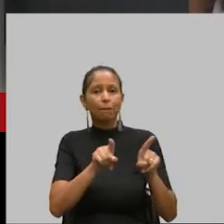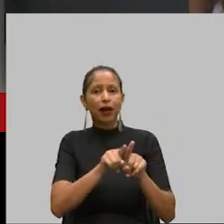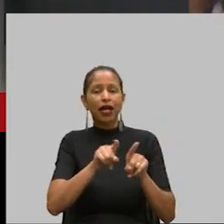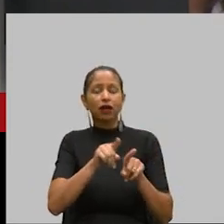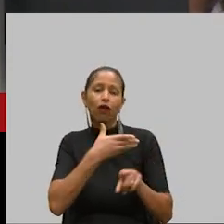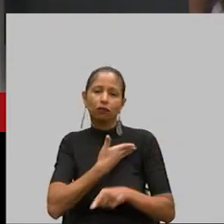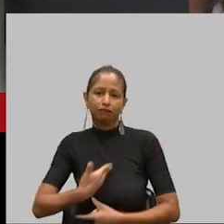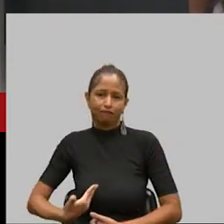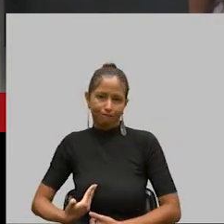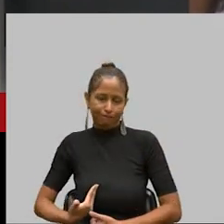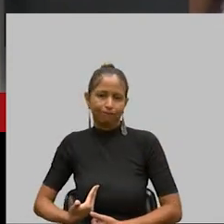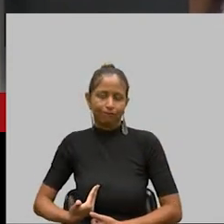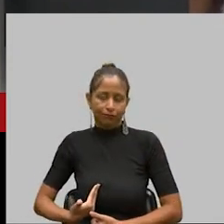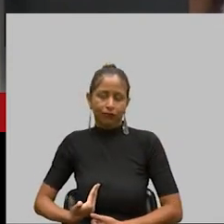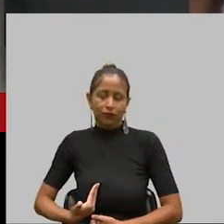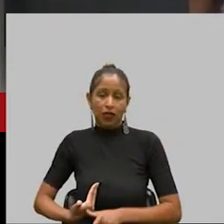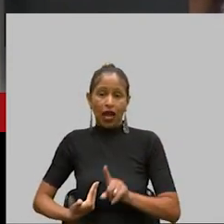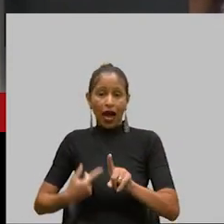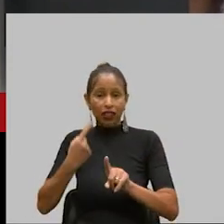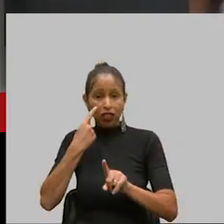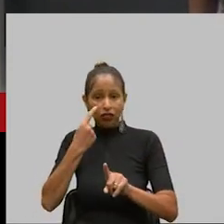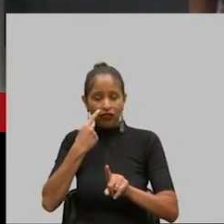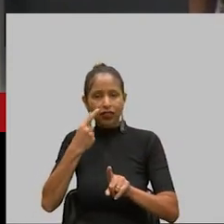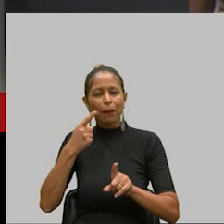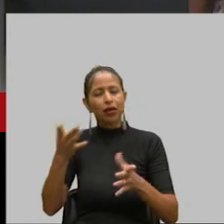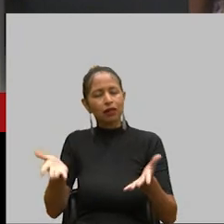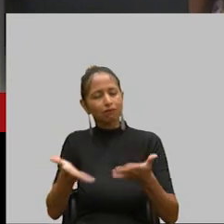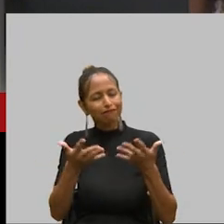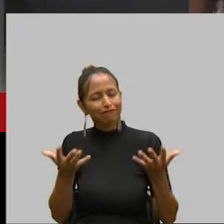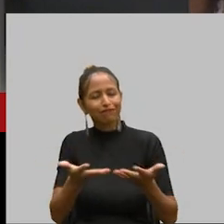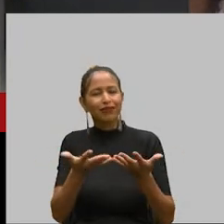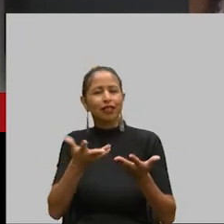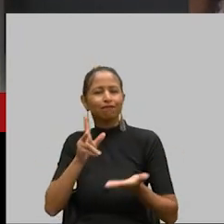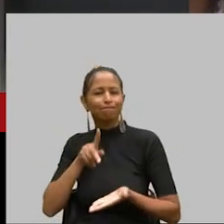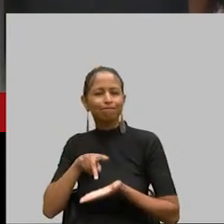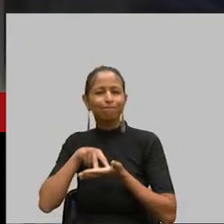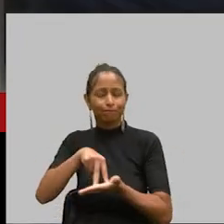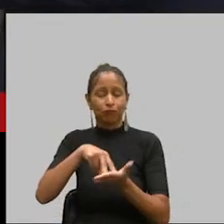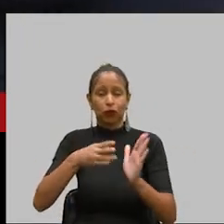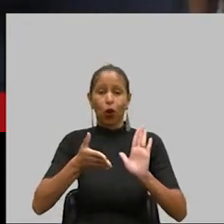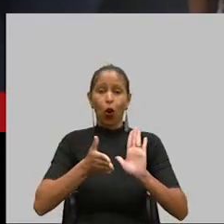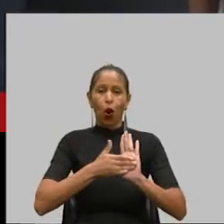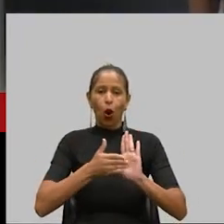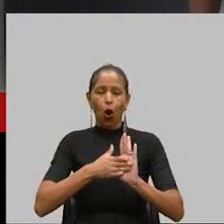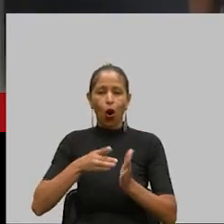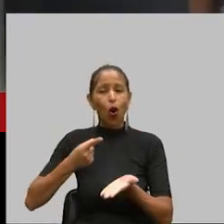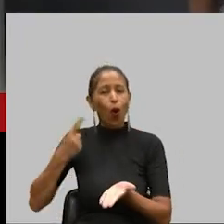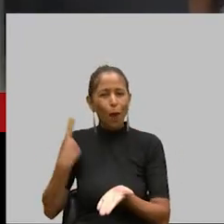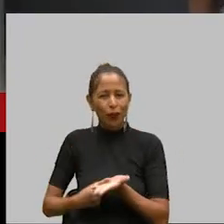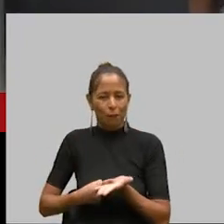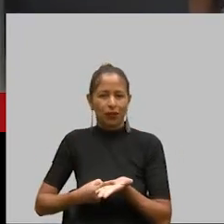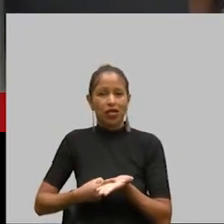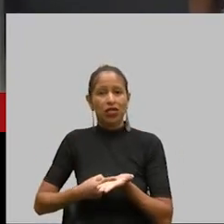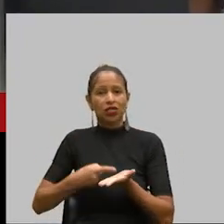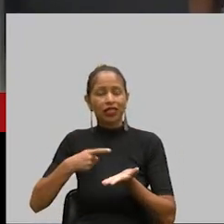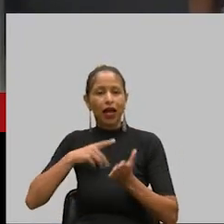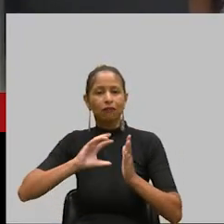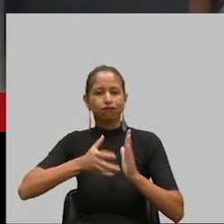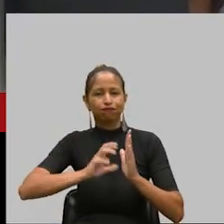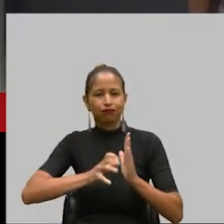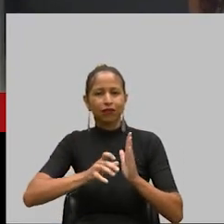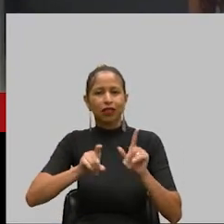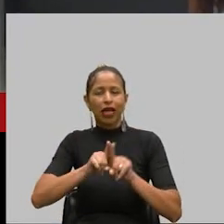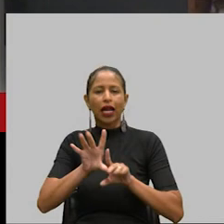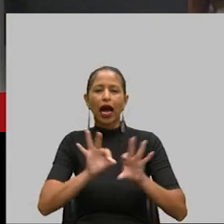pública então a gente vem nessa saudação reafirmar este compromisso umaa trincheira que é no Parlamento no marco